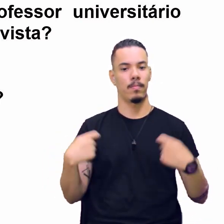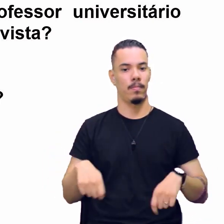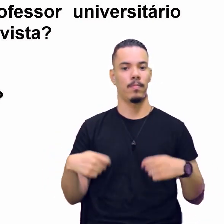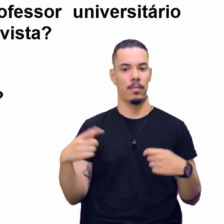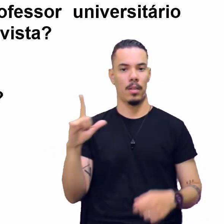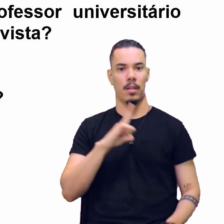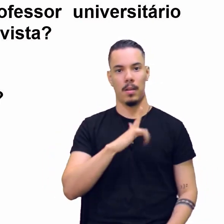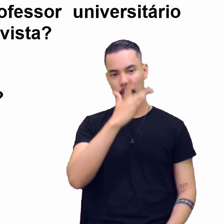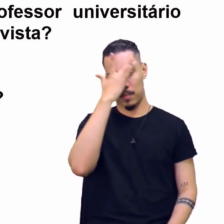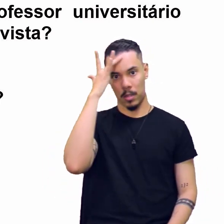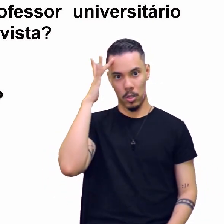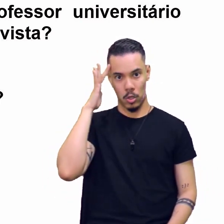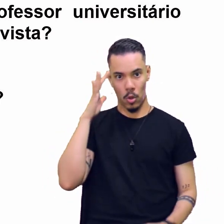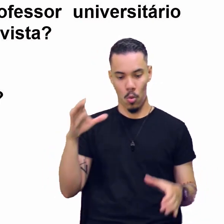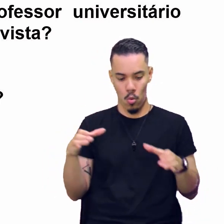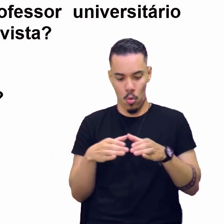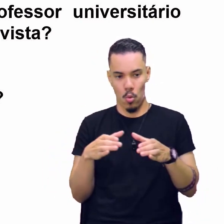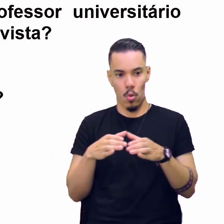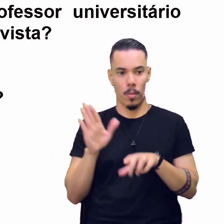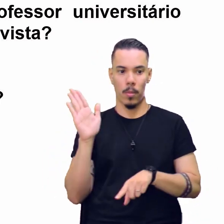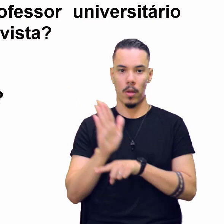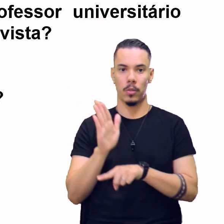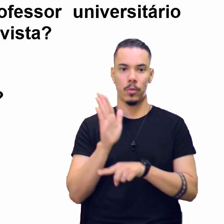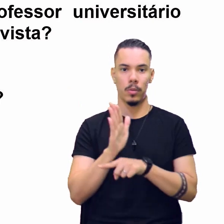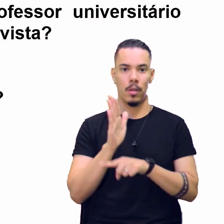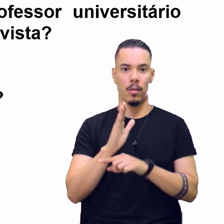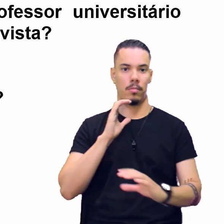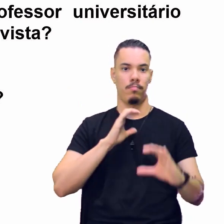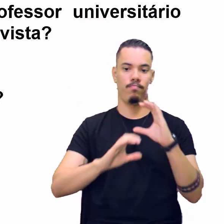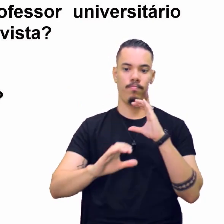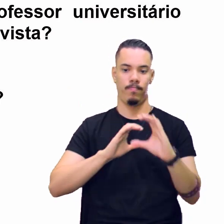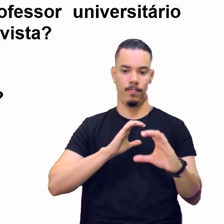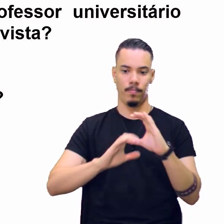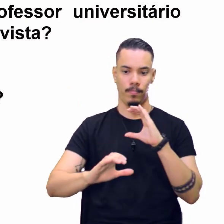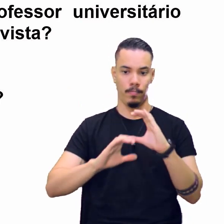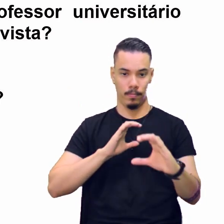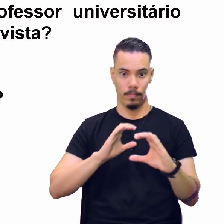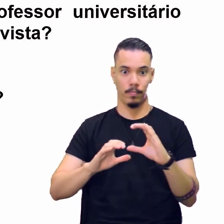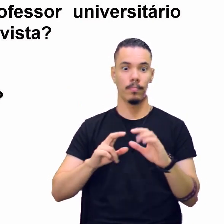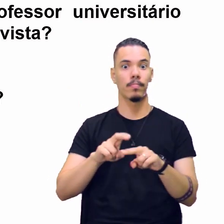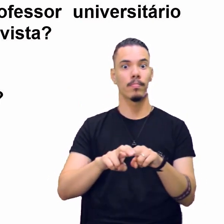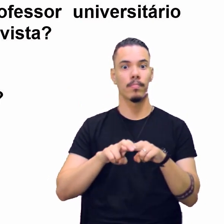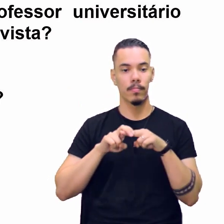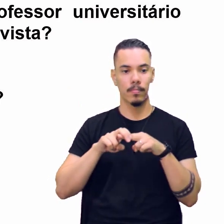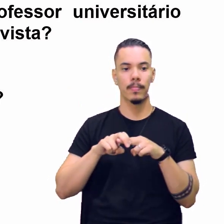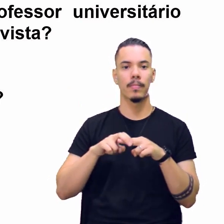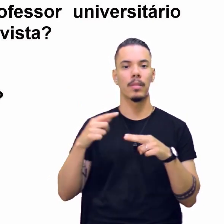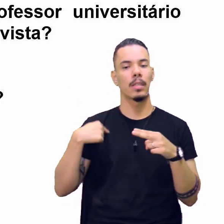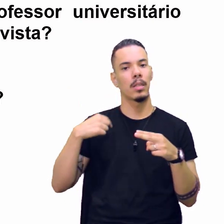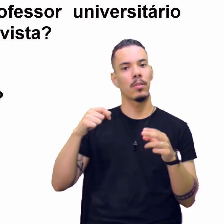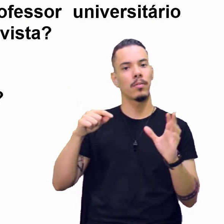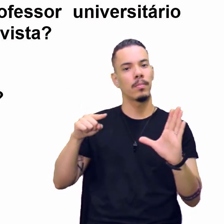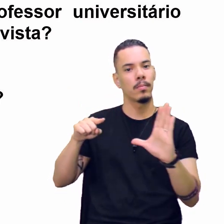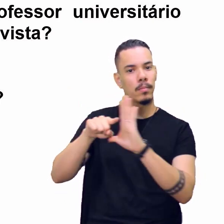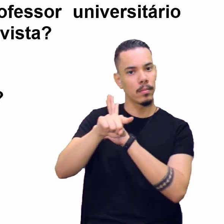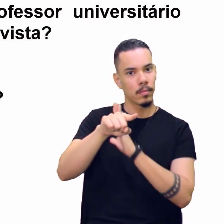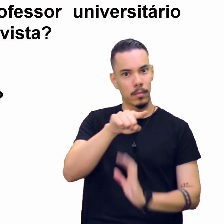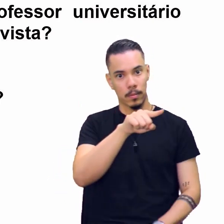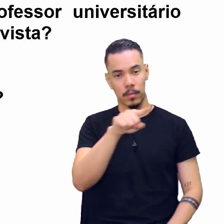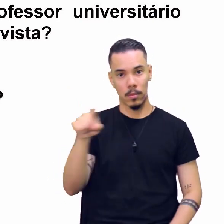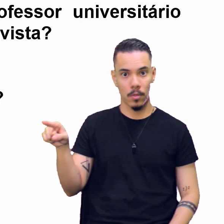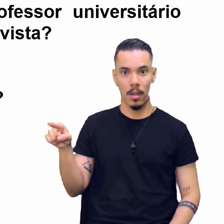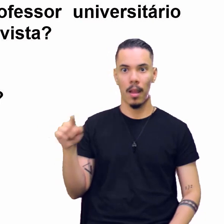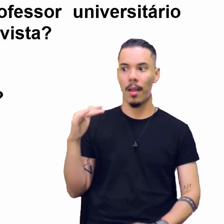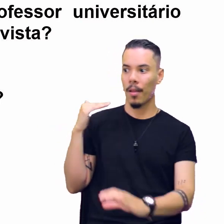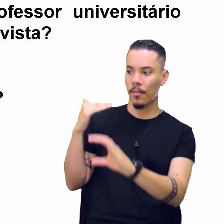com assessoria de especialista em comunicação. Então, quando eu fiz o questionamento aqui para vocês, você na hora que for